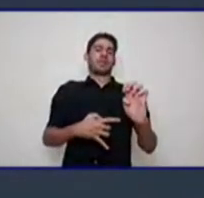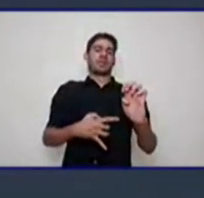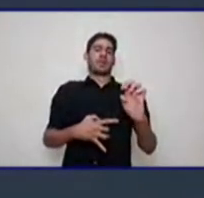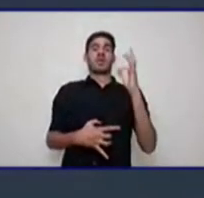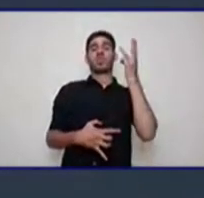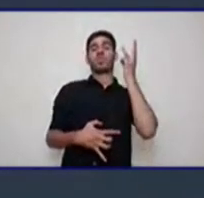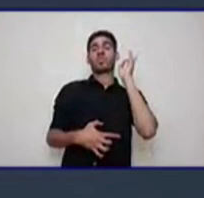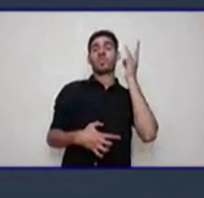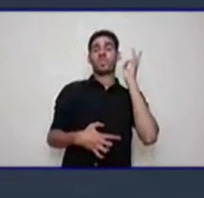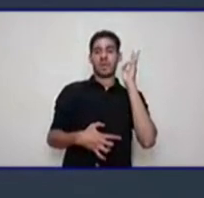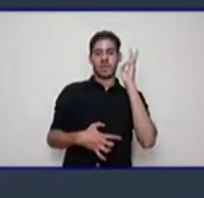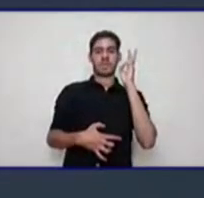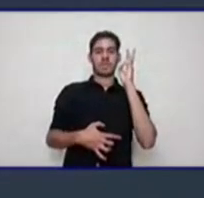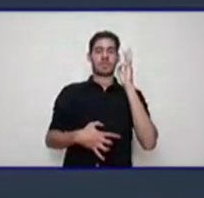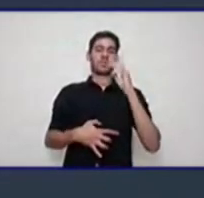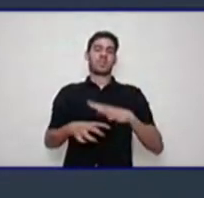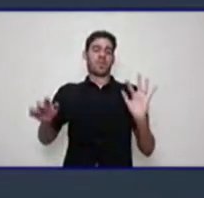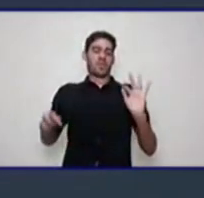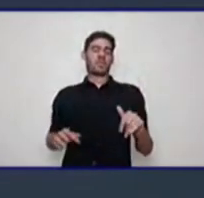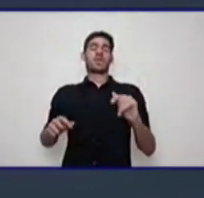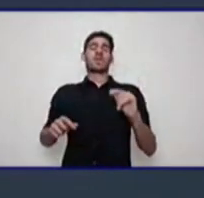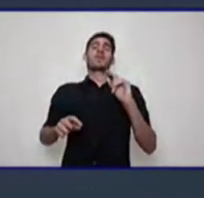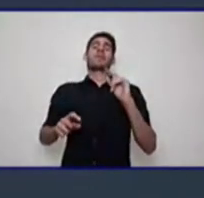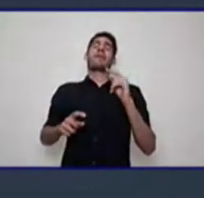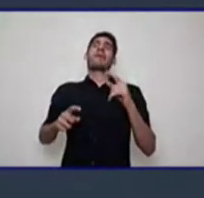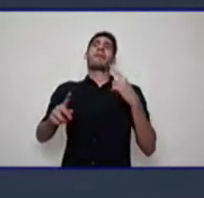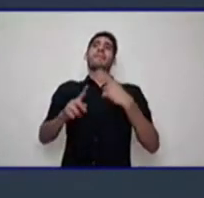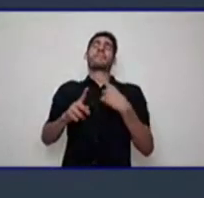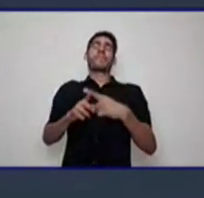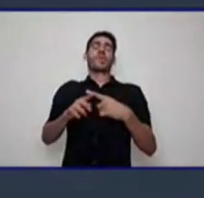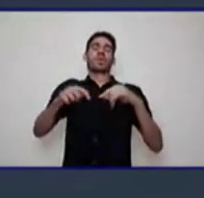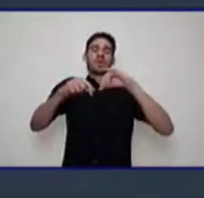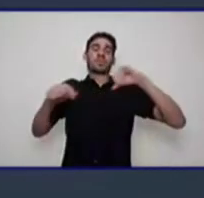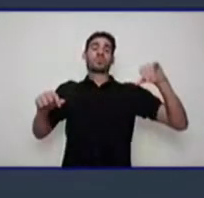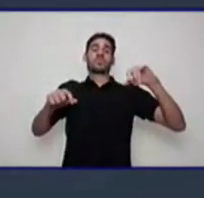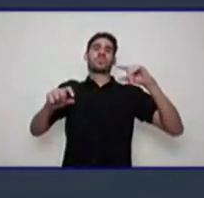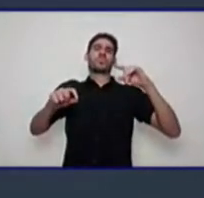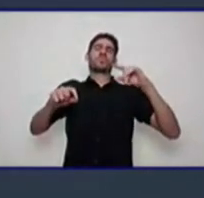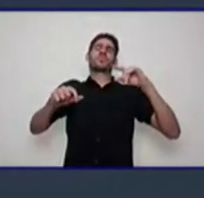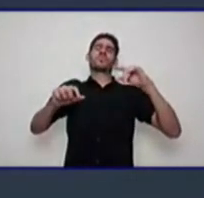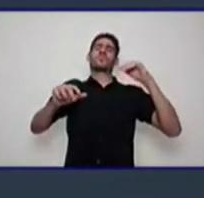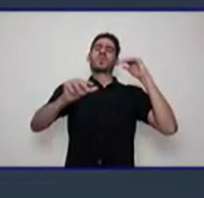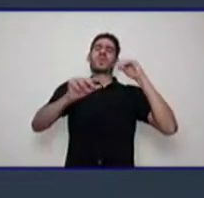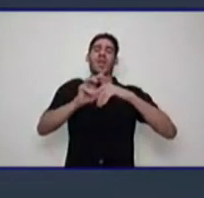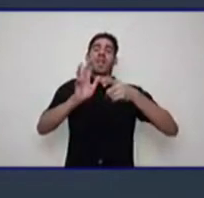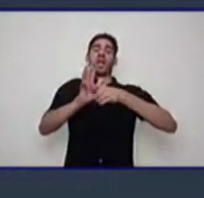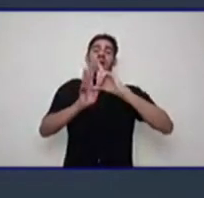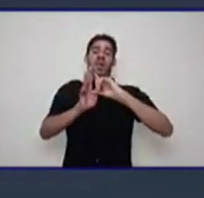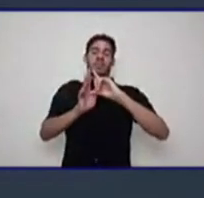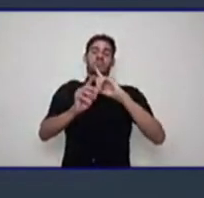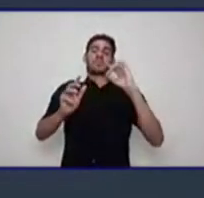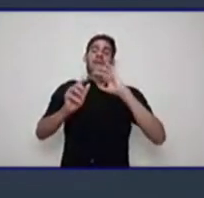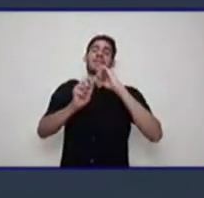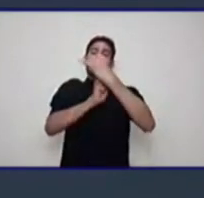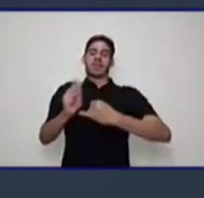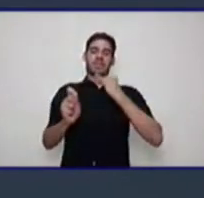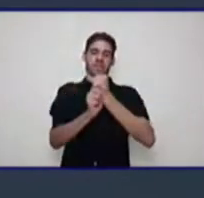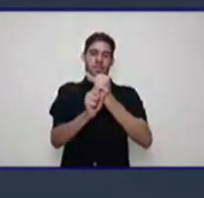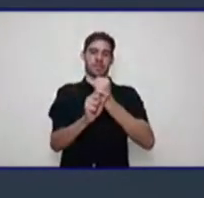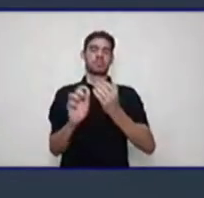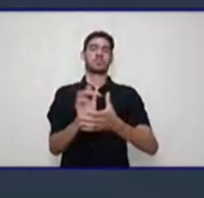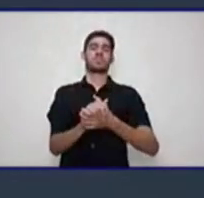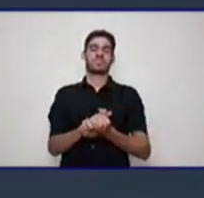Maranhão concluído se tratar de propaganda eleitoral antecipada negativa na internet.